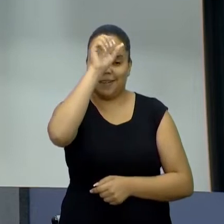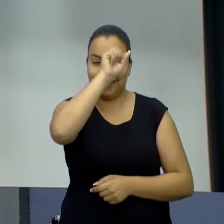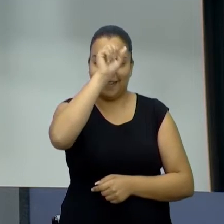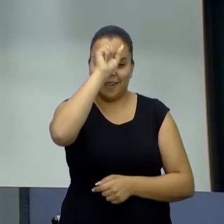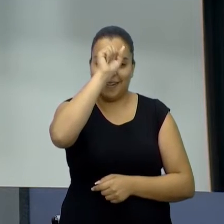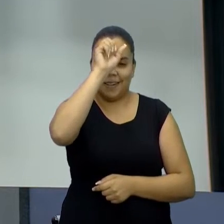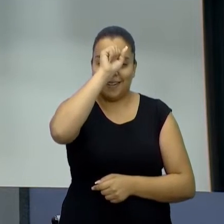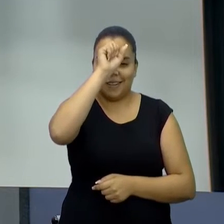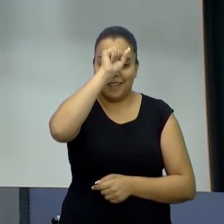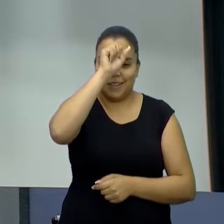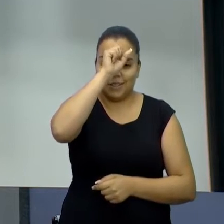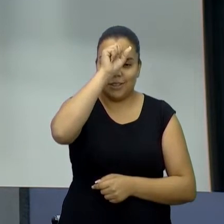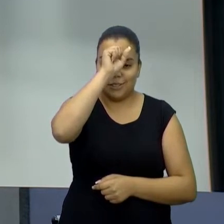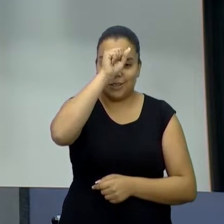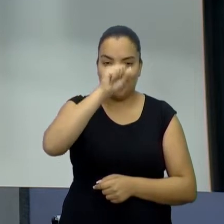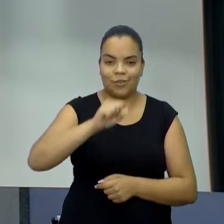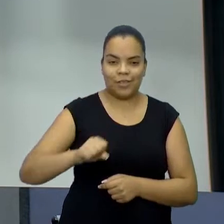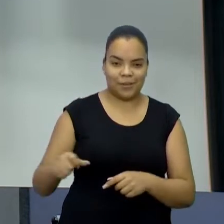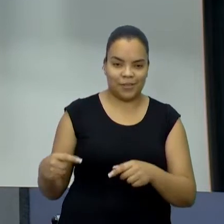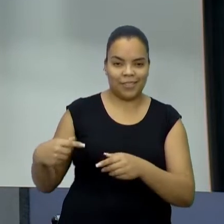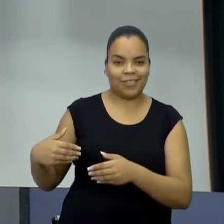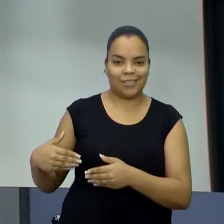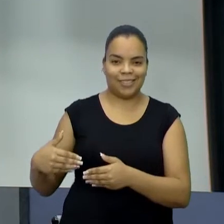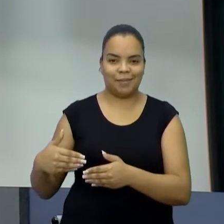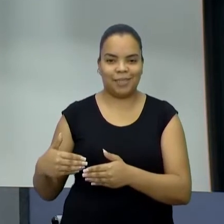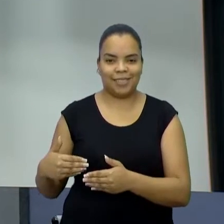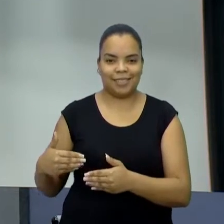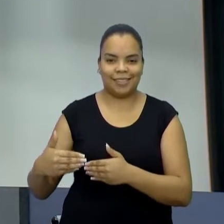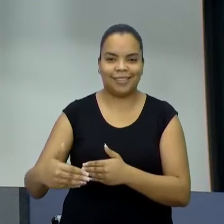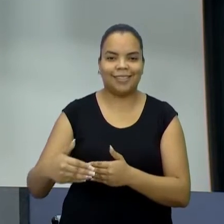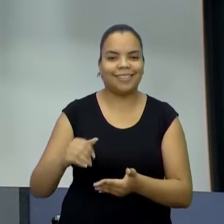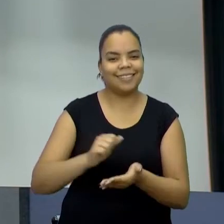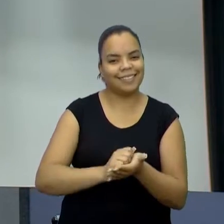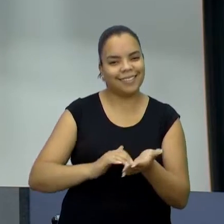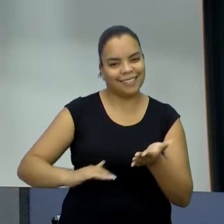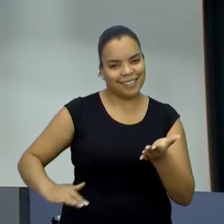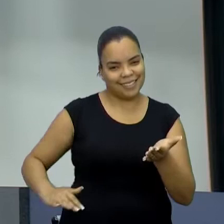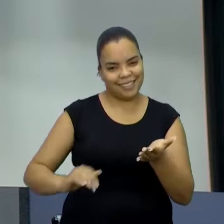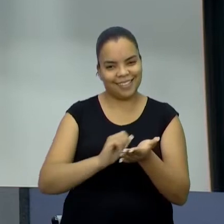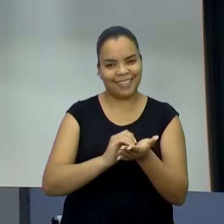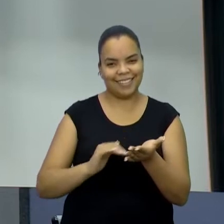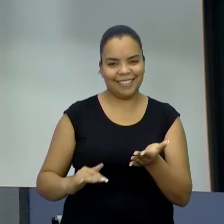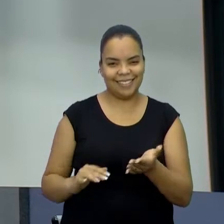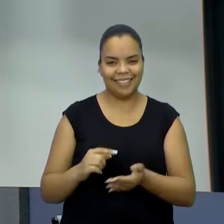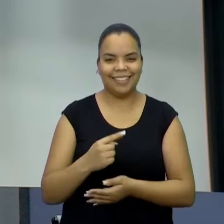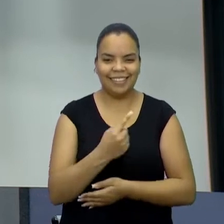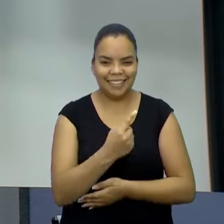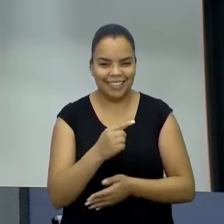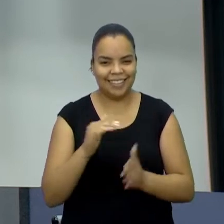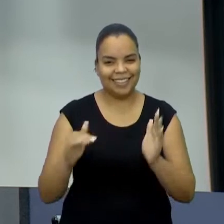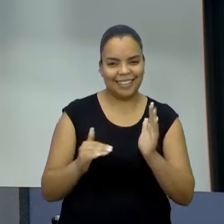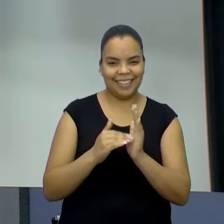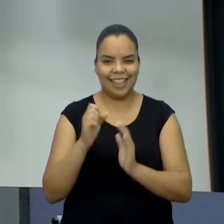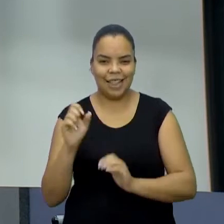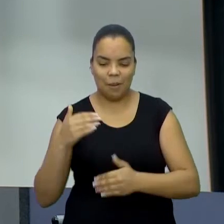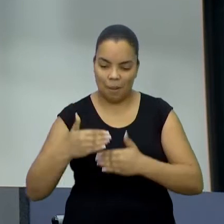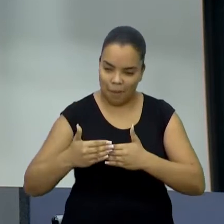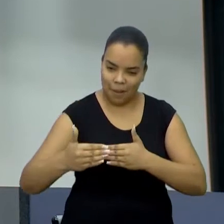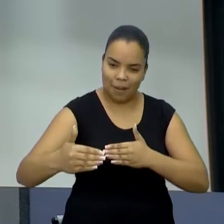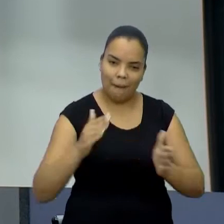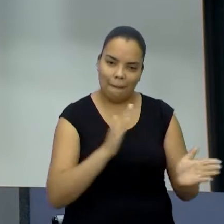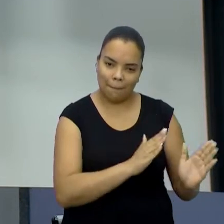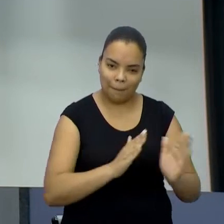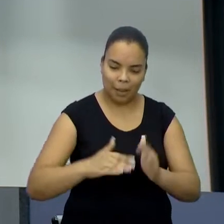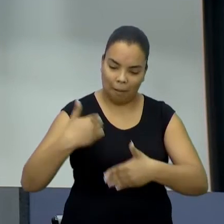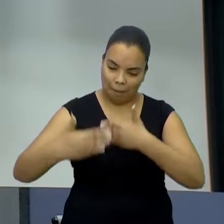que nós usamos metodologias diferenciadas, metodologias ativas nesse processo aí de aprendizagem. Então,